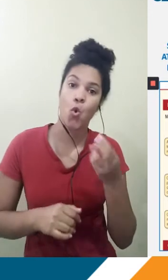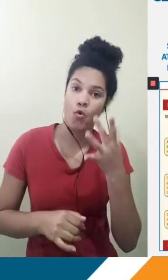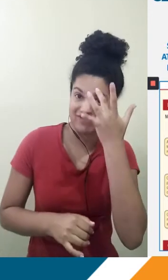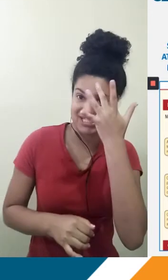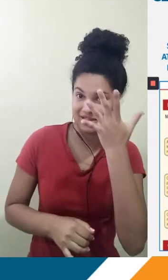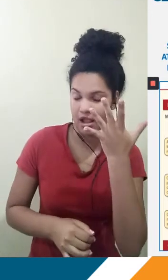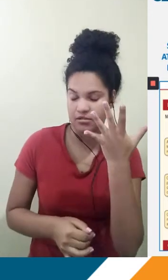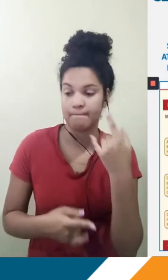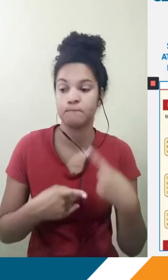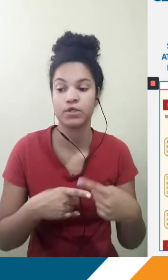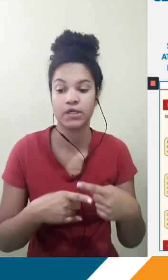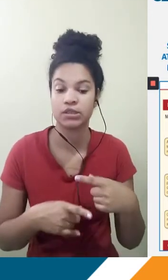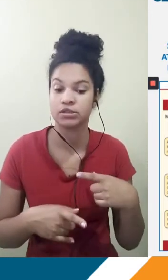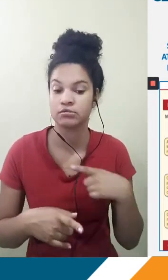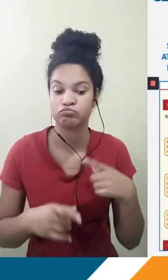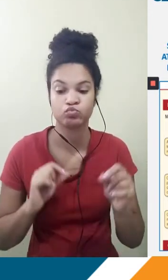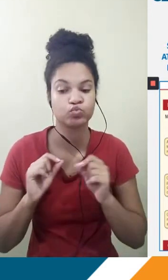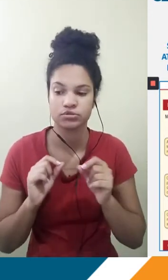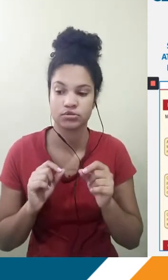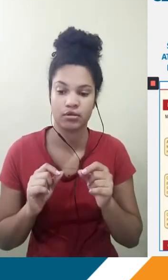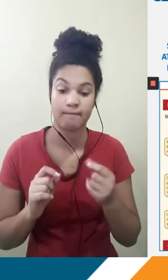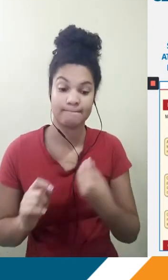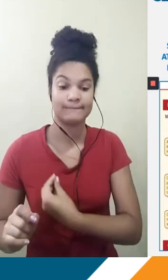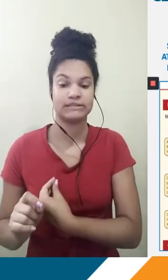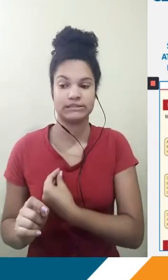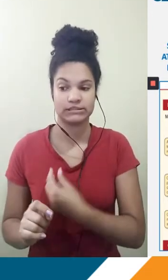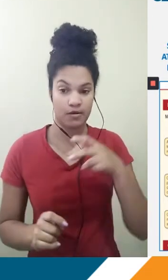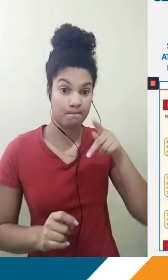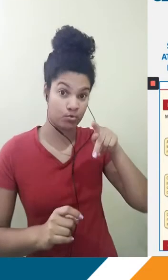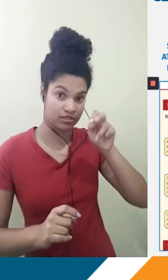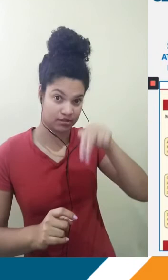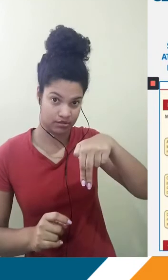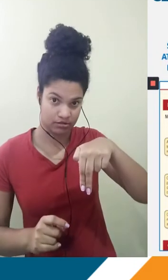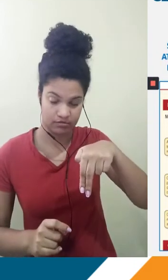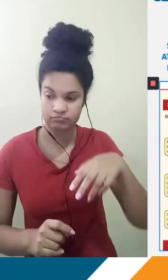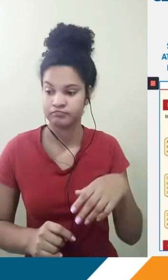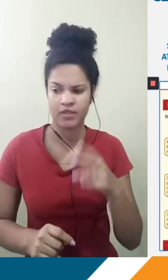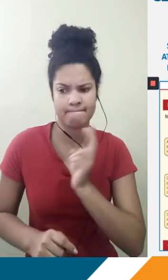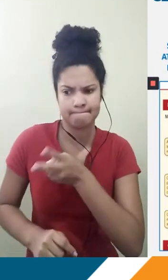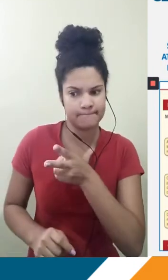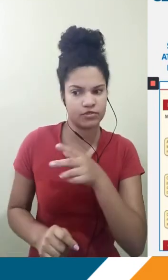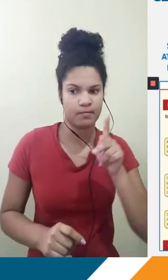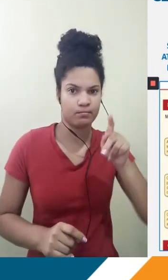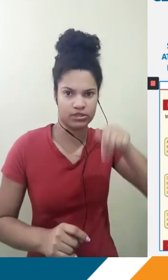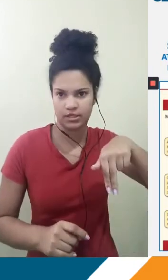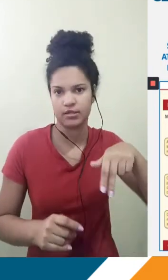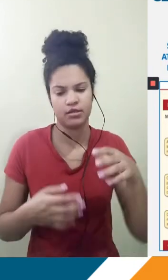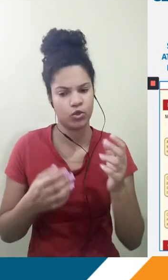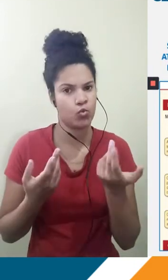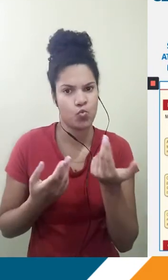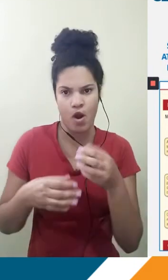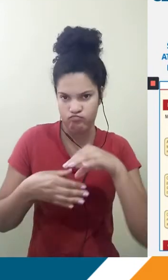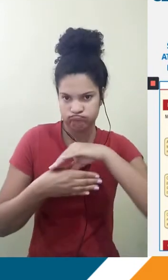pode ter a presença de proteínas, essas mesmas proteínas das membranas, facilitando o processo de